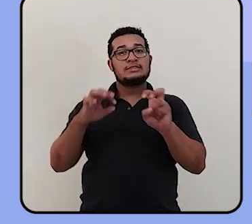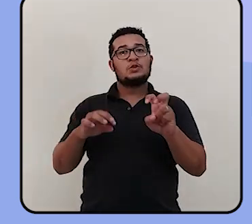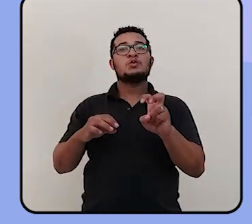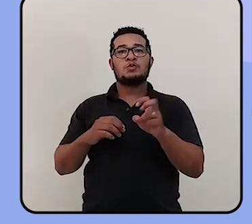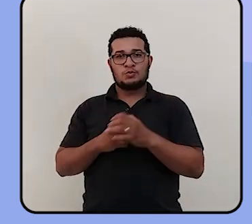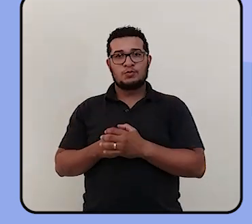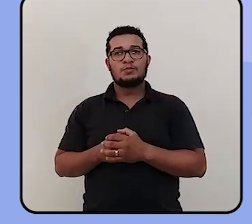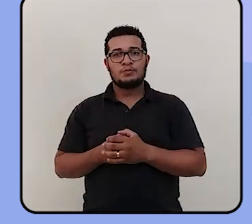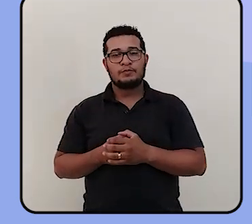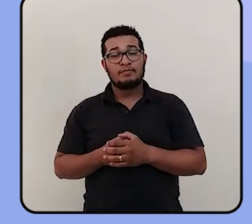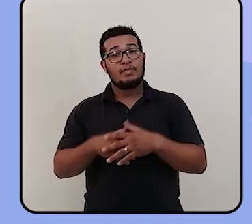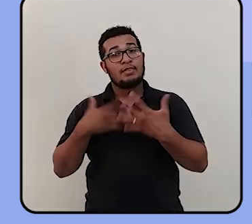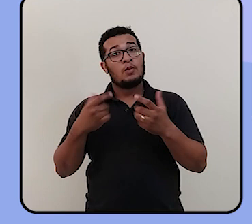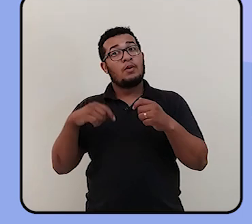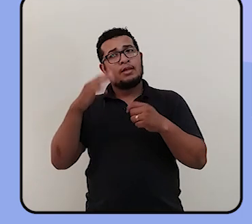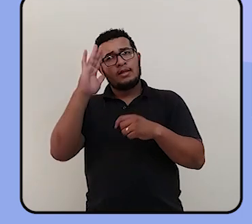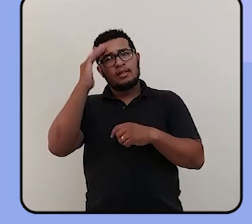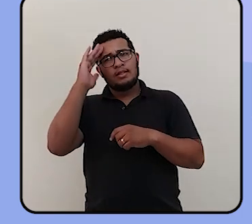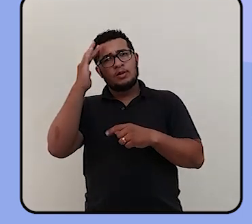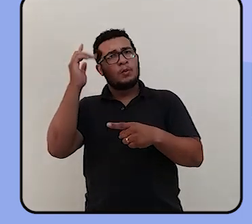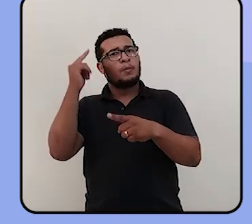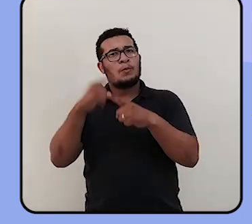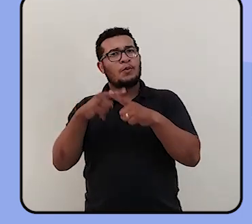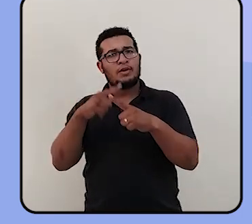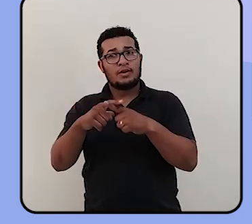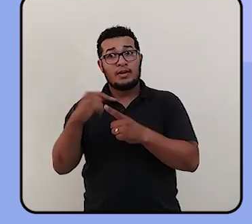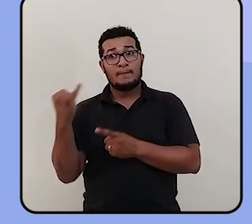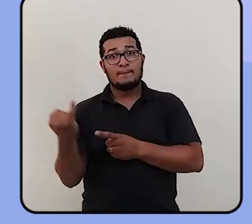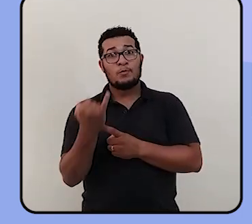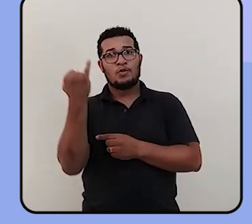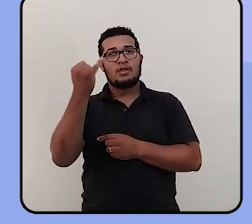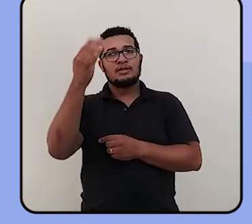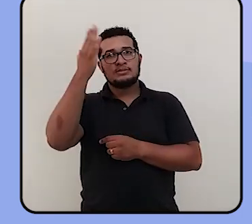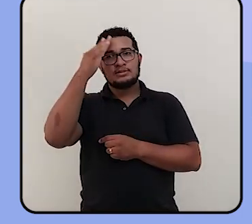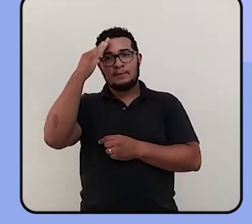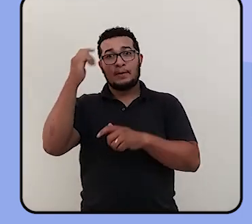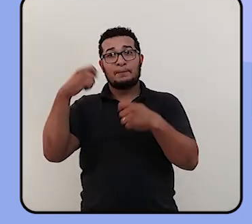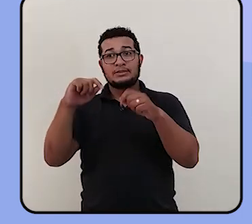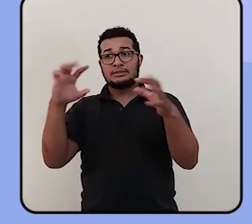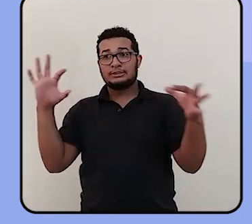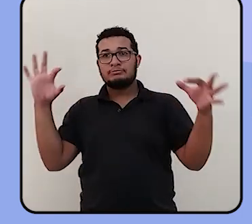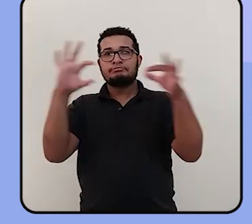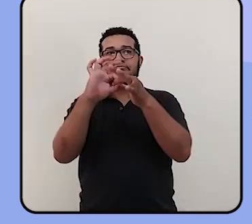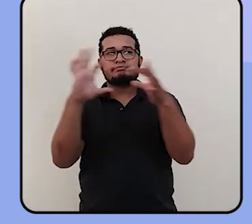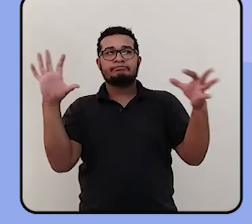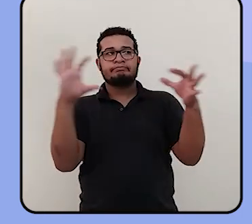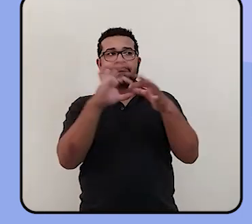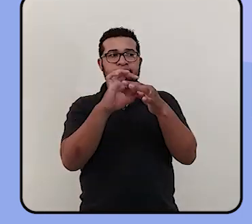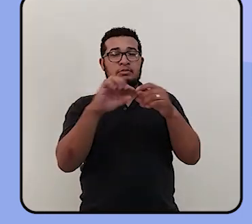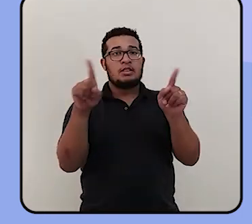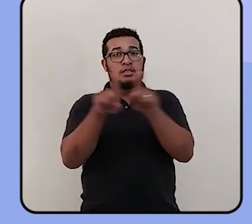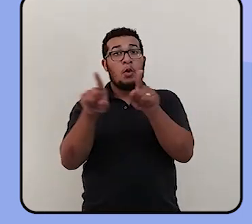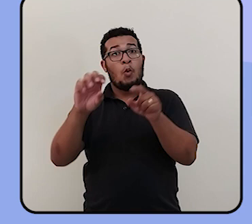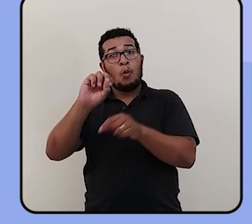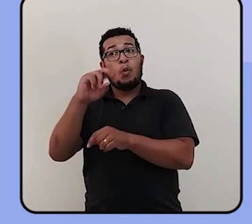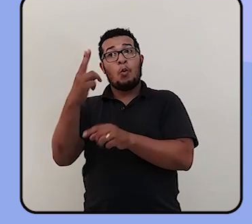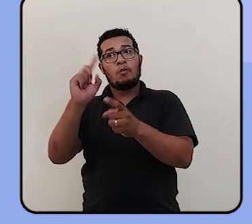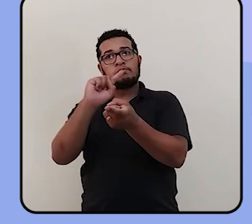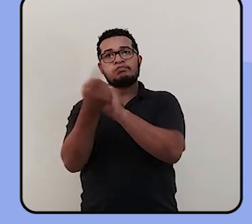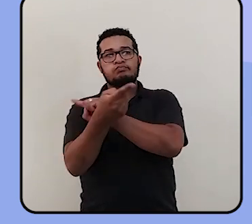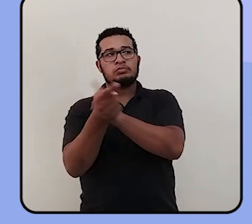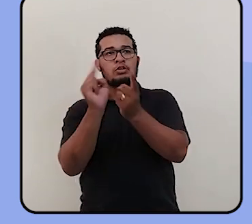Para tudo, você entendeu por que a importância de ser diretamente proporcional e